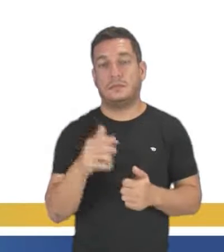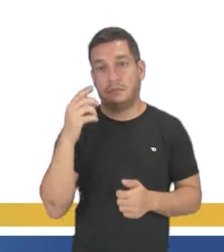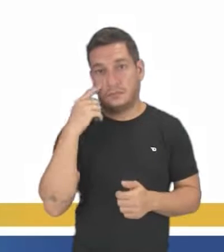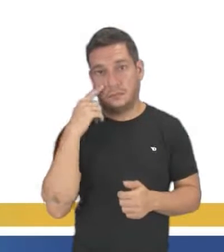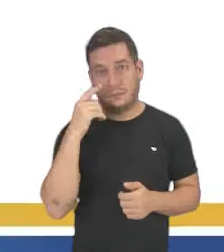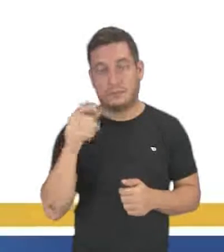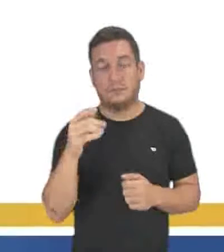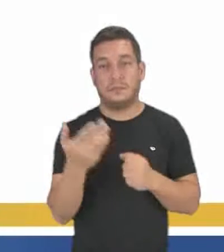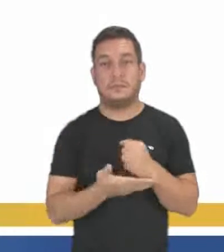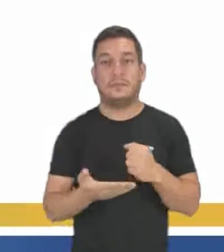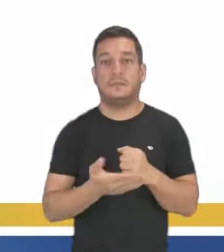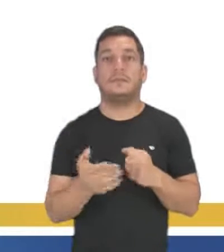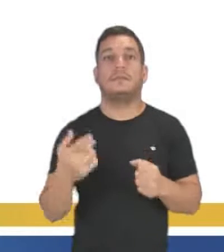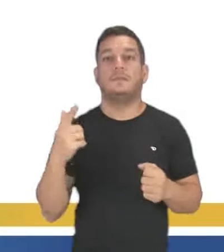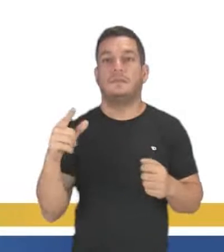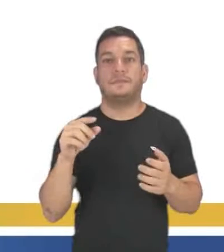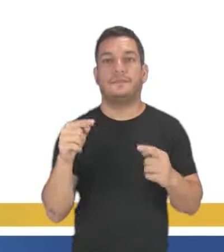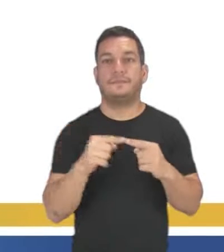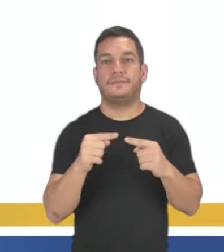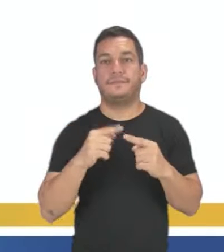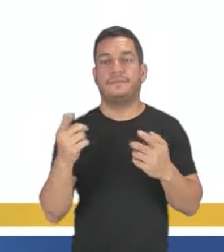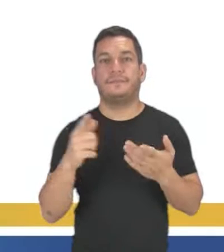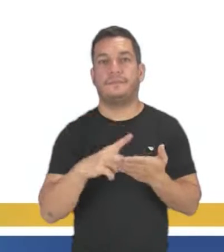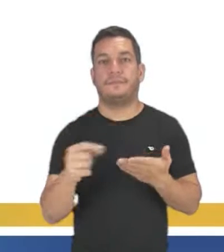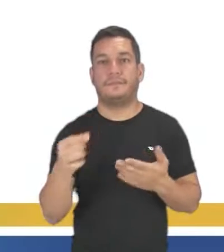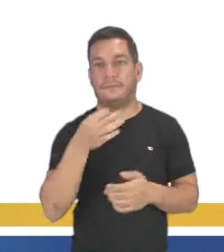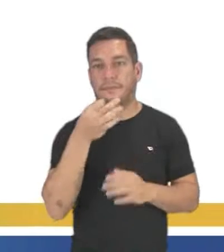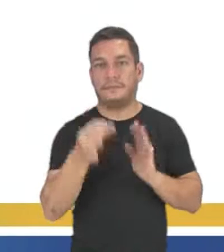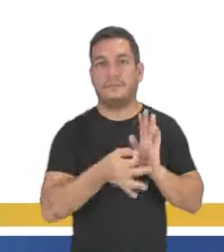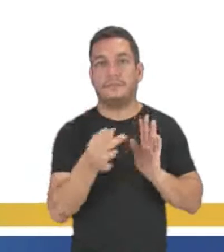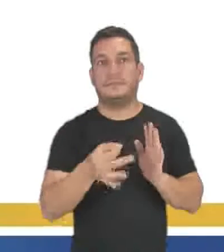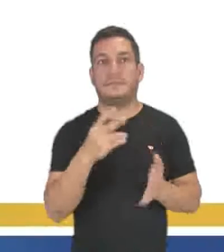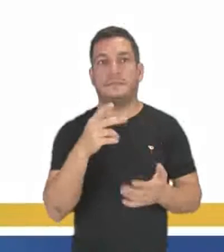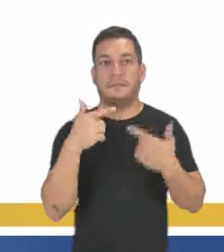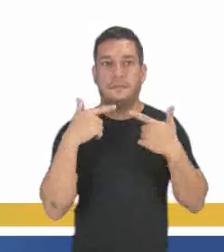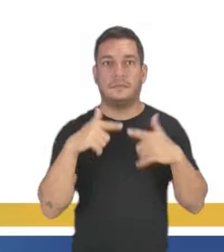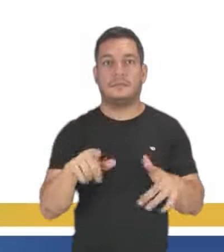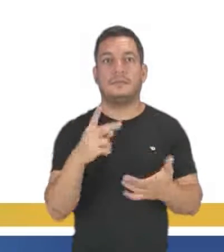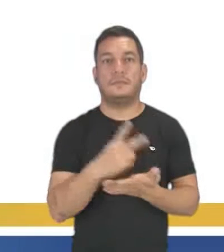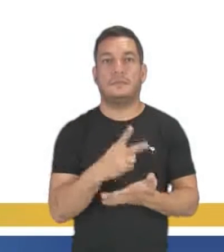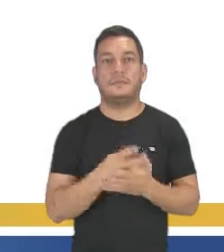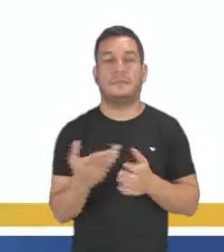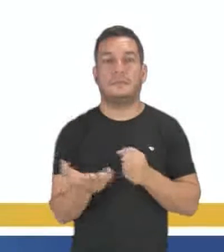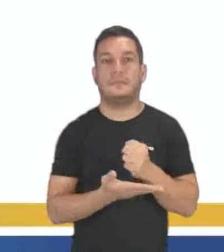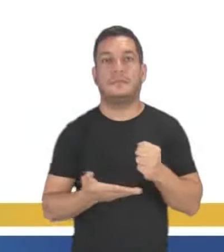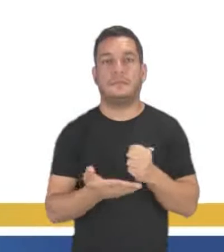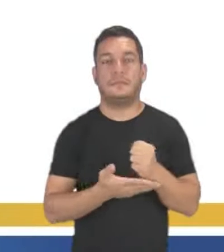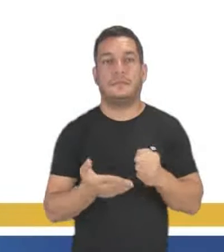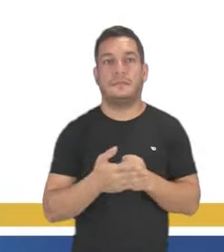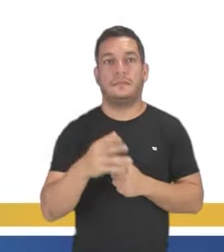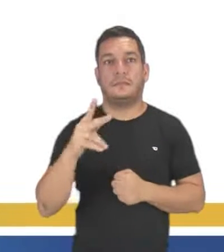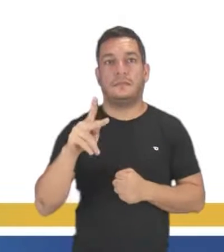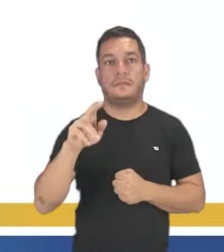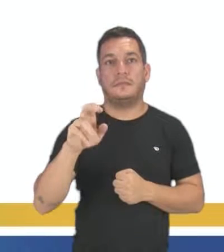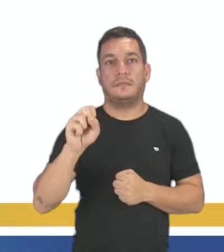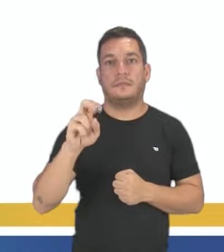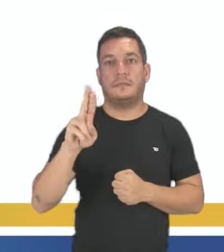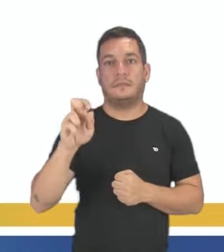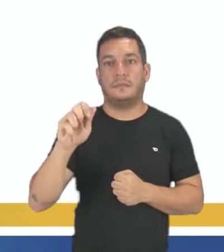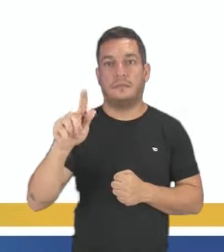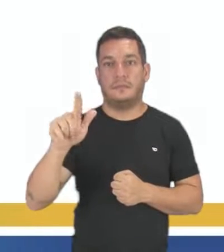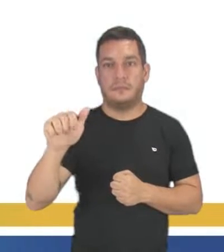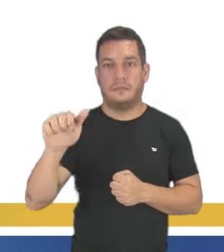A relação sempre entre causa e efeito, para que se embase um bom artigo. A ausência de